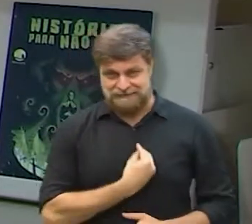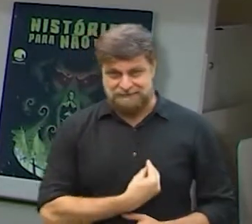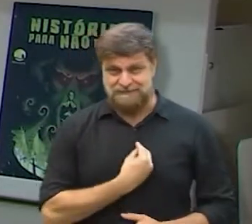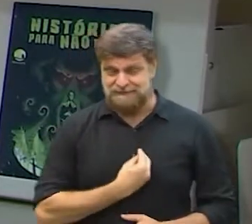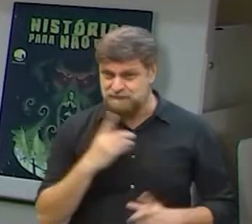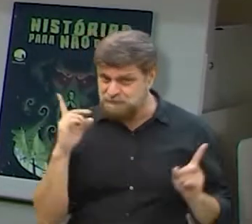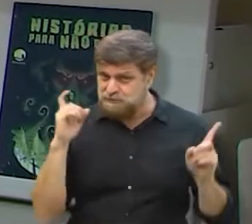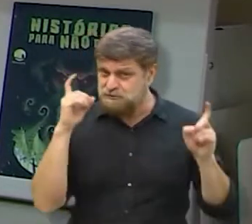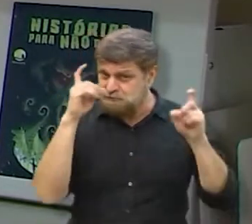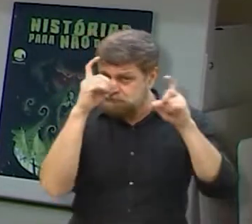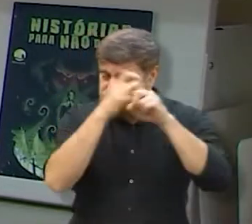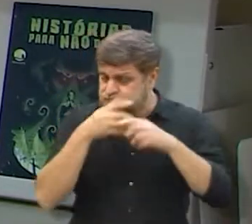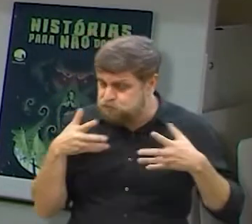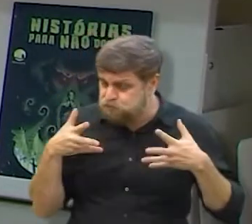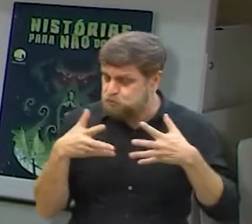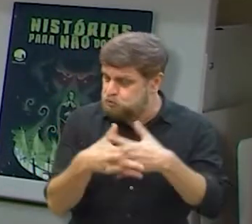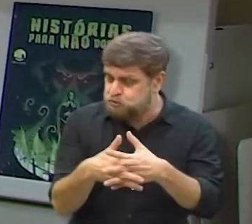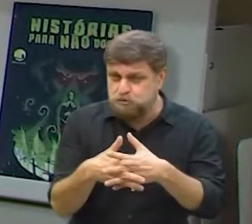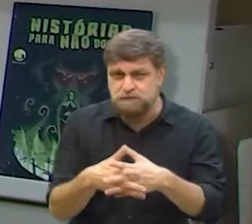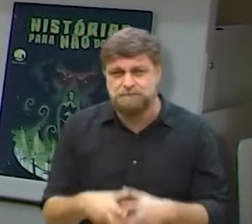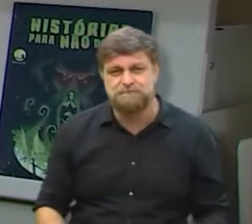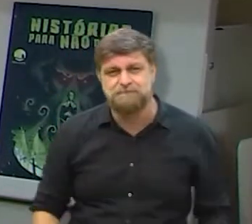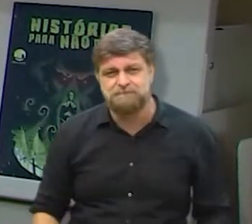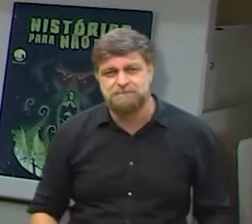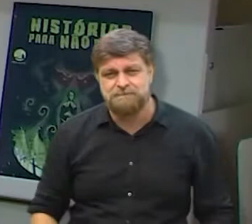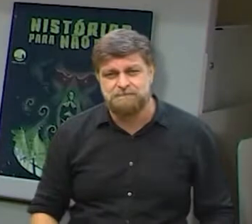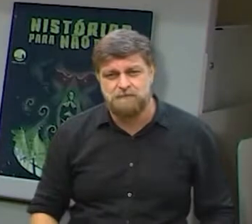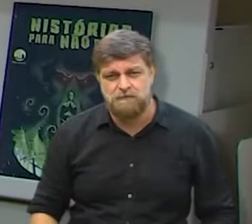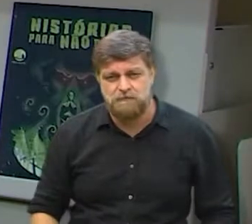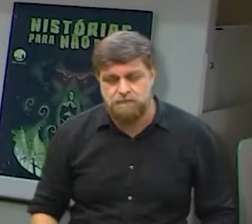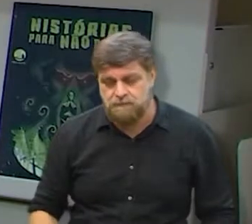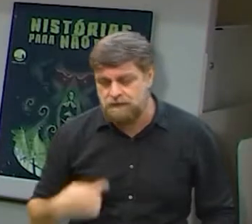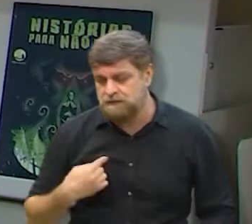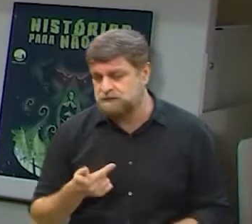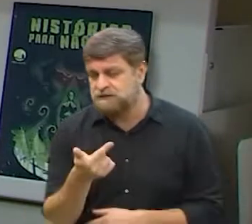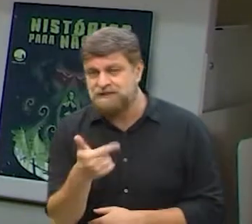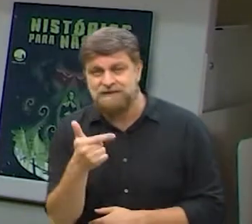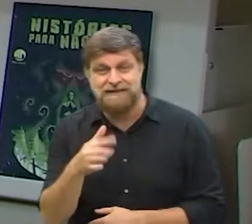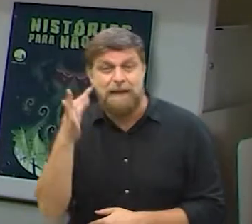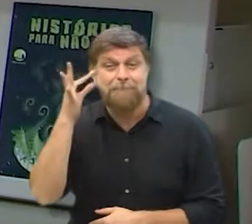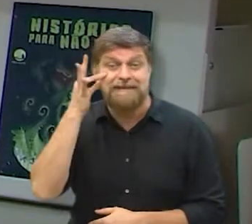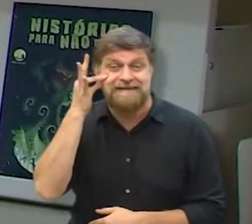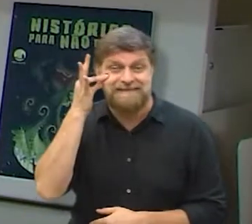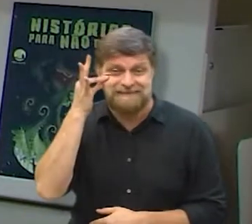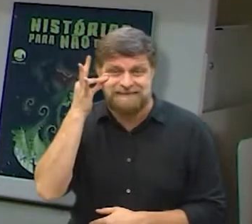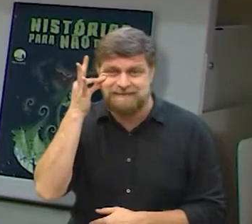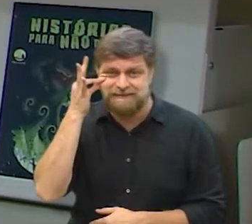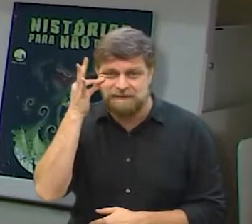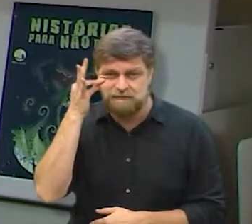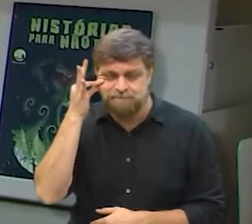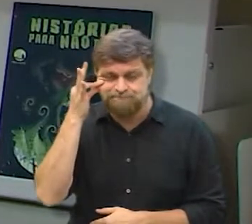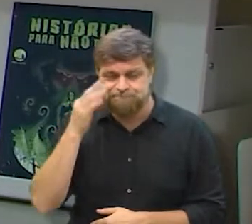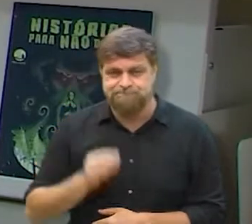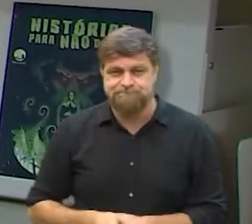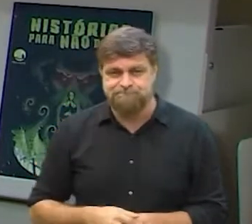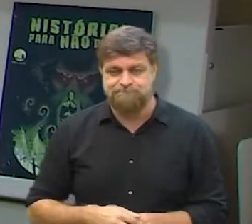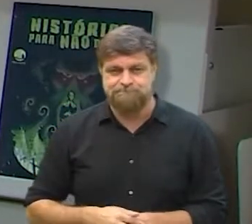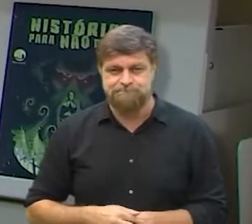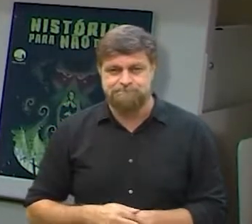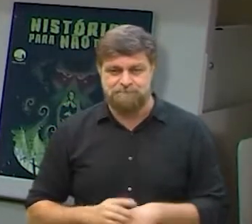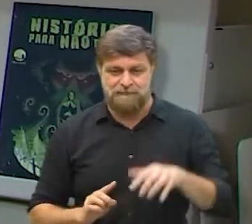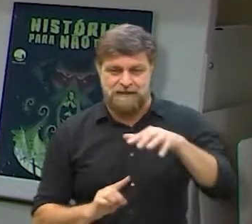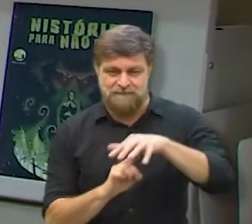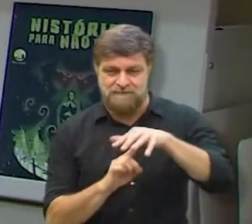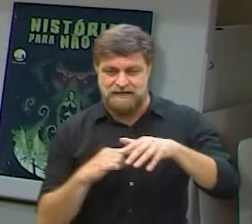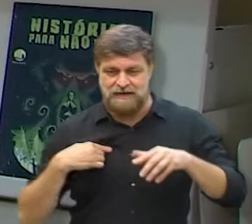período muito complicado, né? E assim, a gente não tem mais evento presencial, onde a